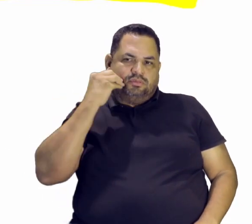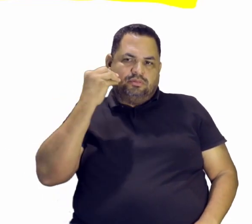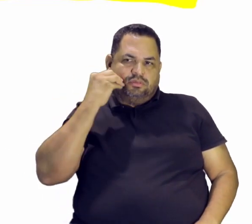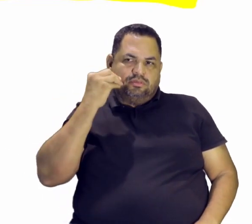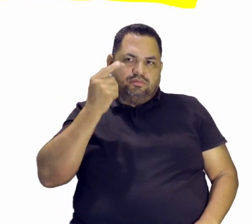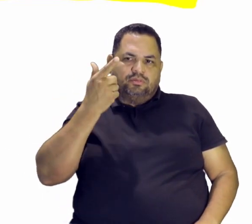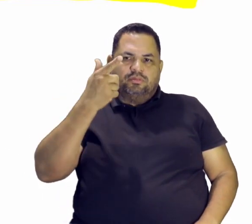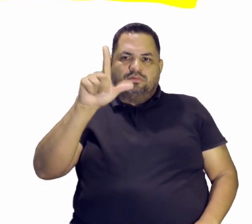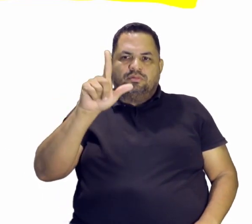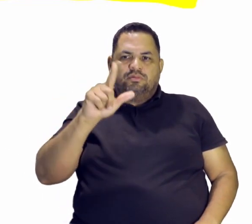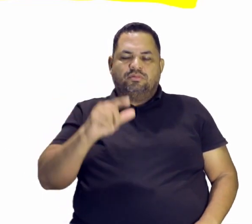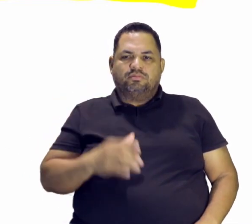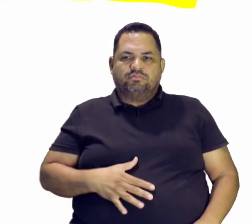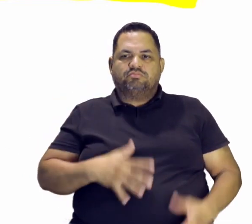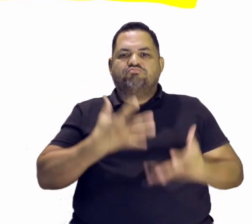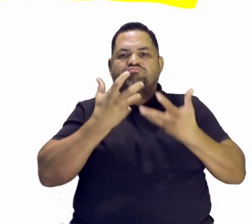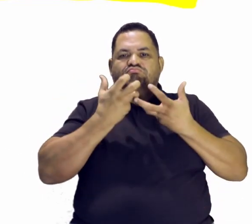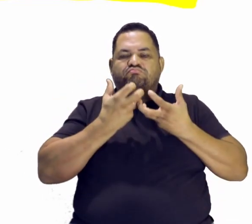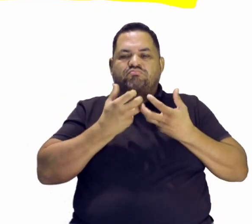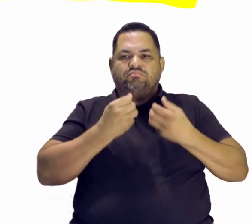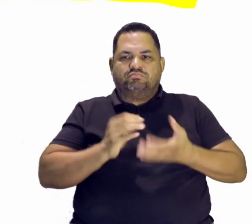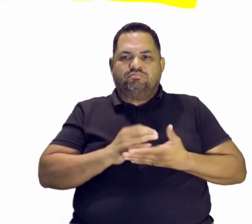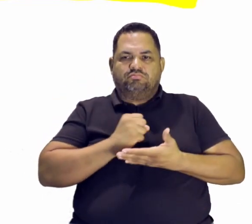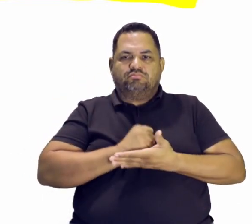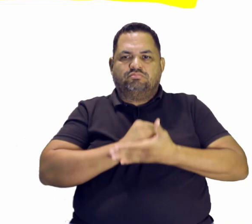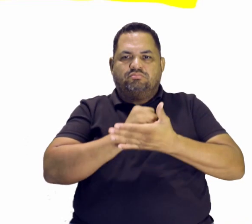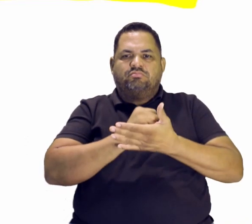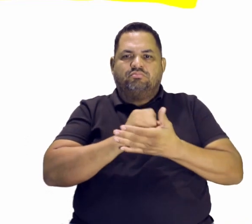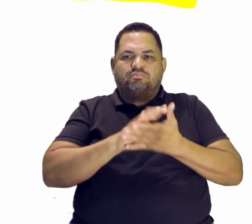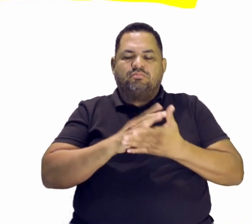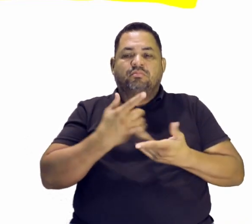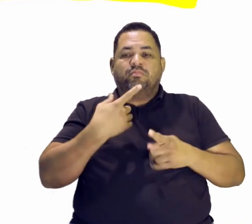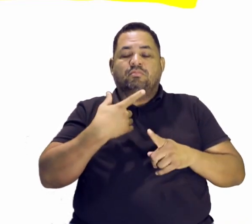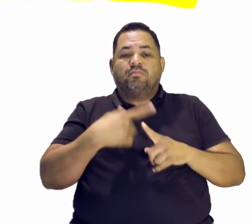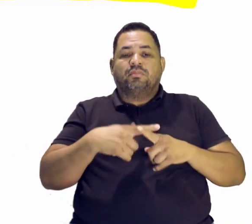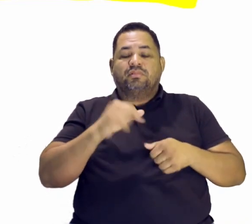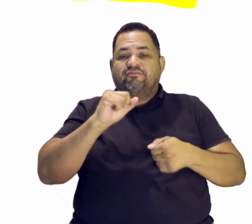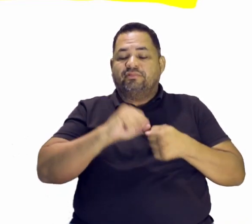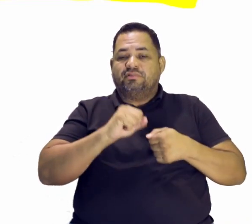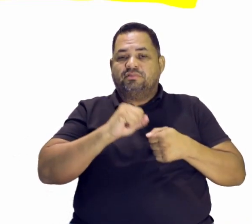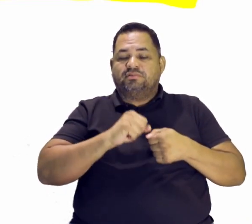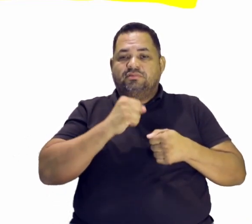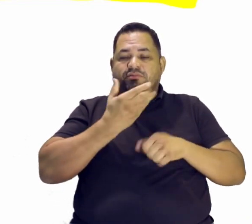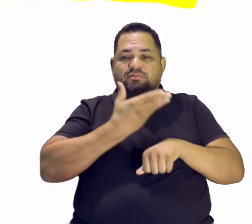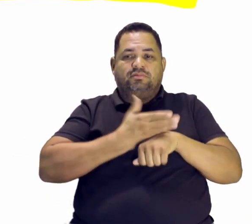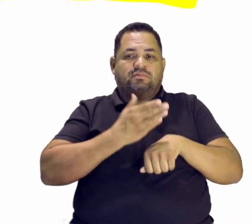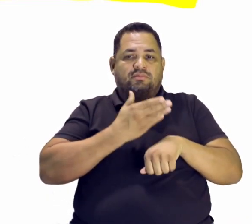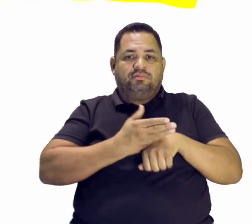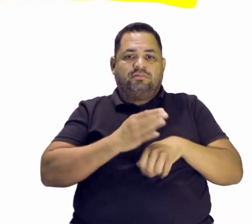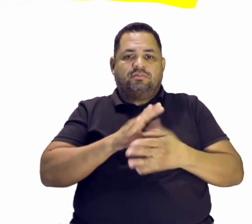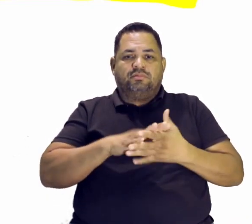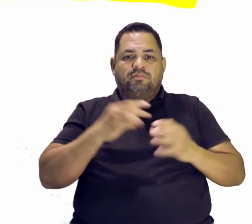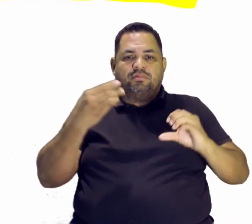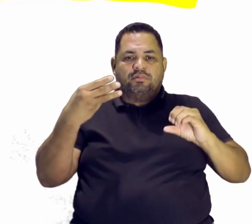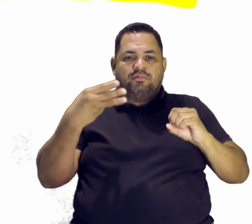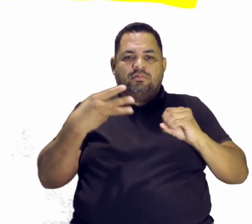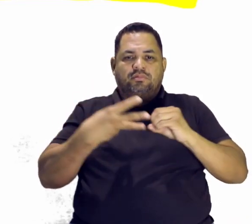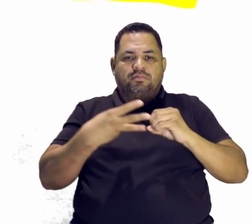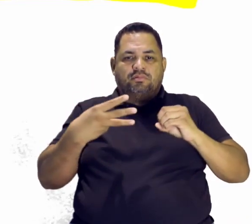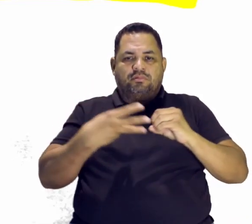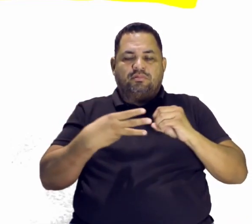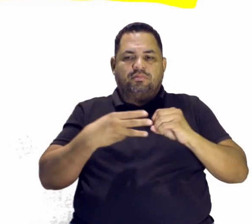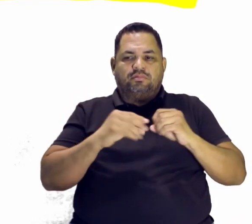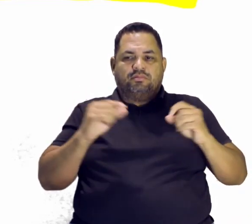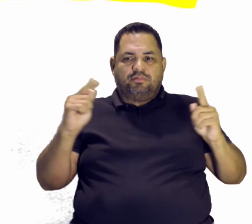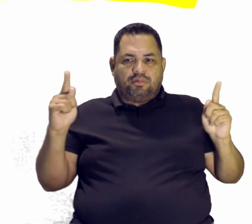Conseguir suportar aí o esforço em decorrência dessa prática, tá? Então essas minhas células aqui, elas vão aumentar ou